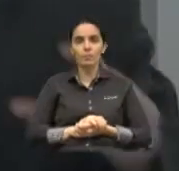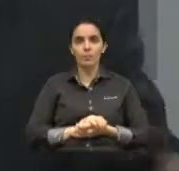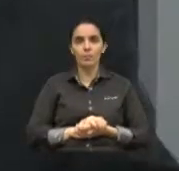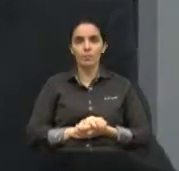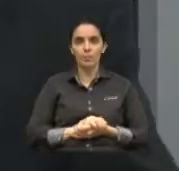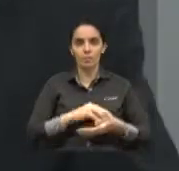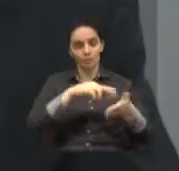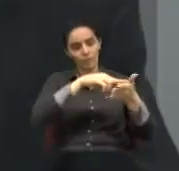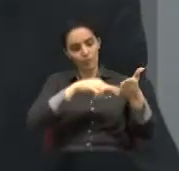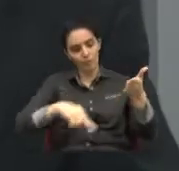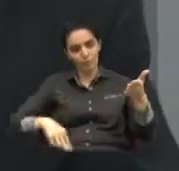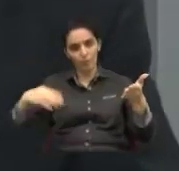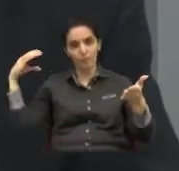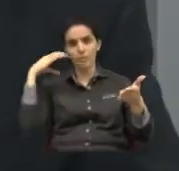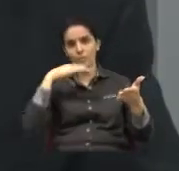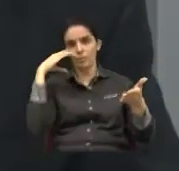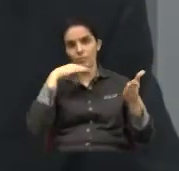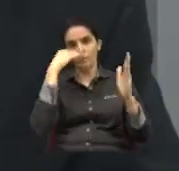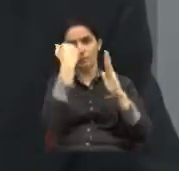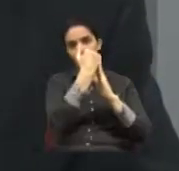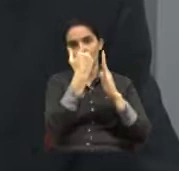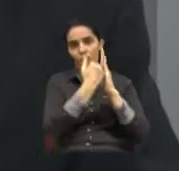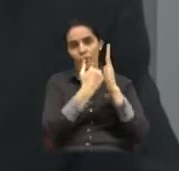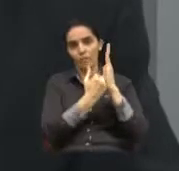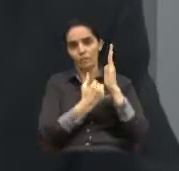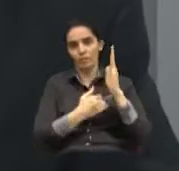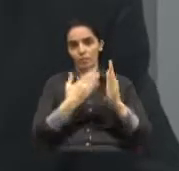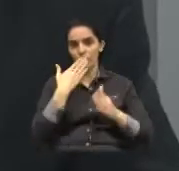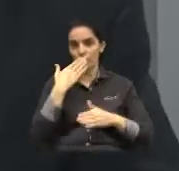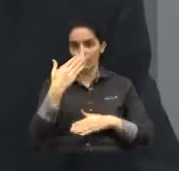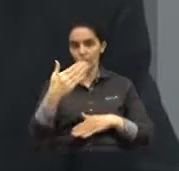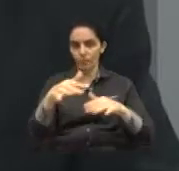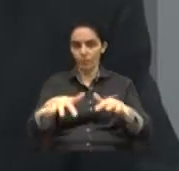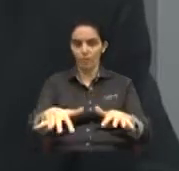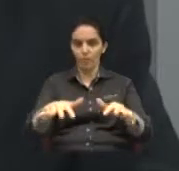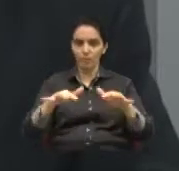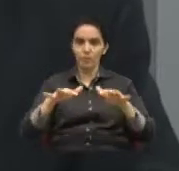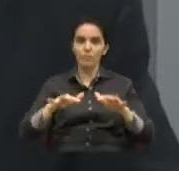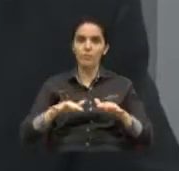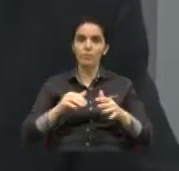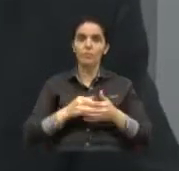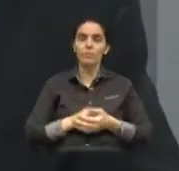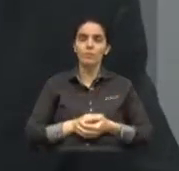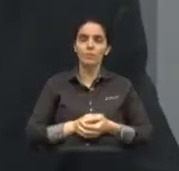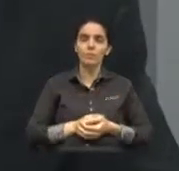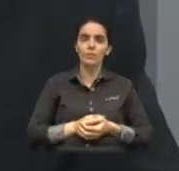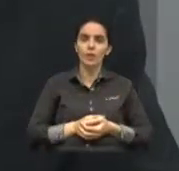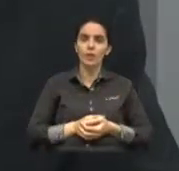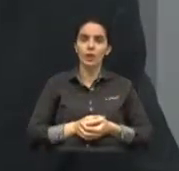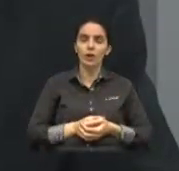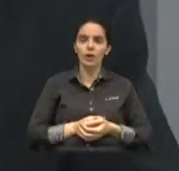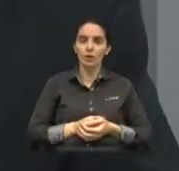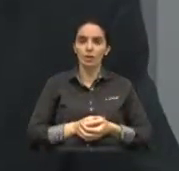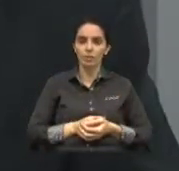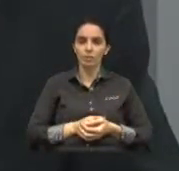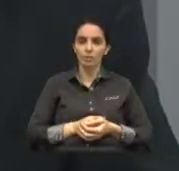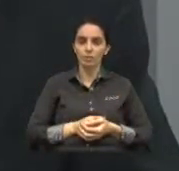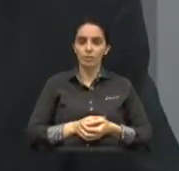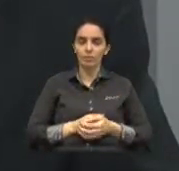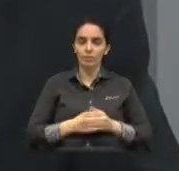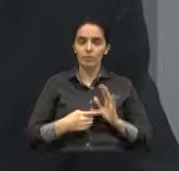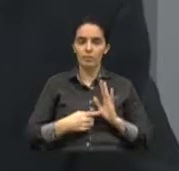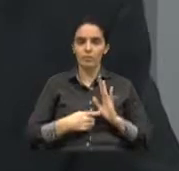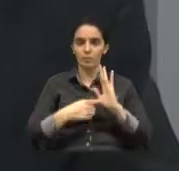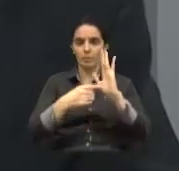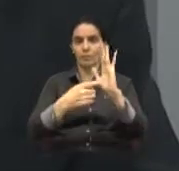ler brevemente os tópicos, requer ao plenário, nos termos regimentais, seja encaminhado ao excelentíssimo senhor prefeito para